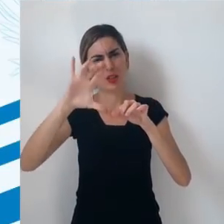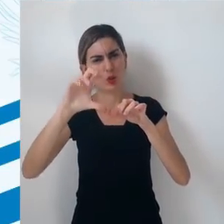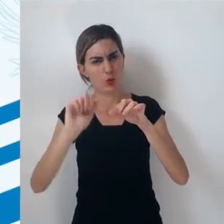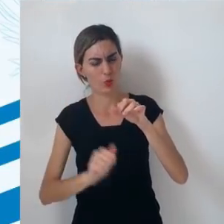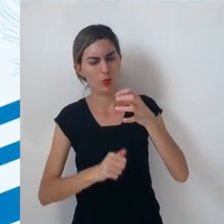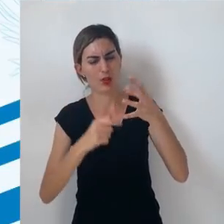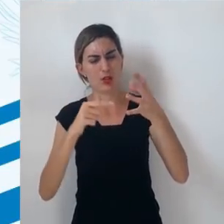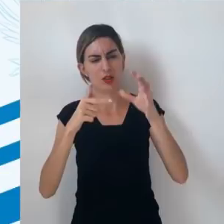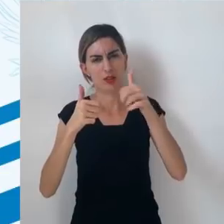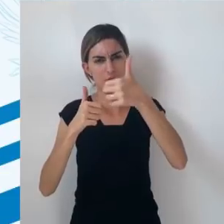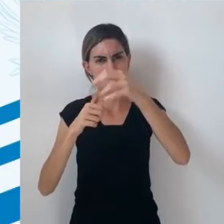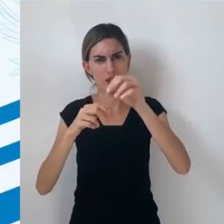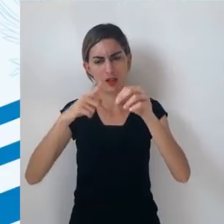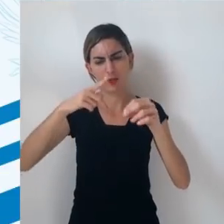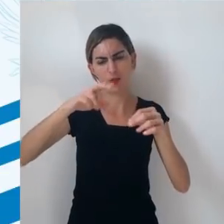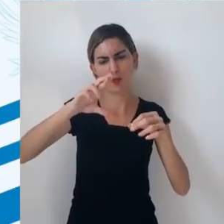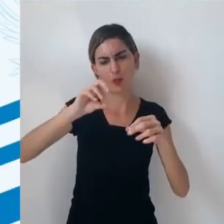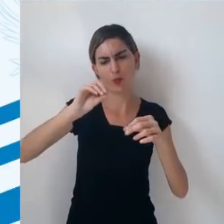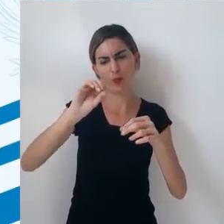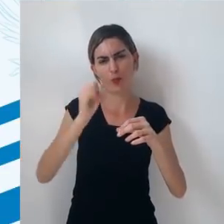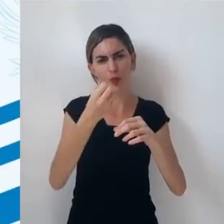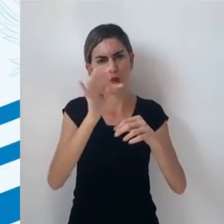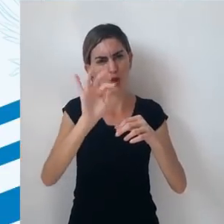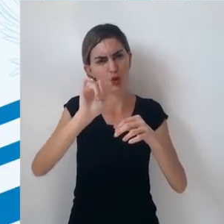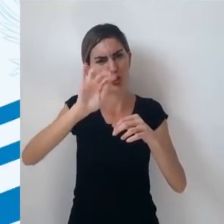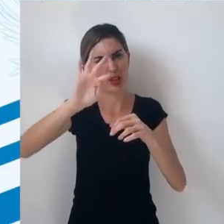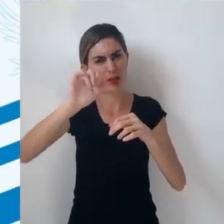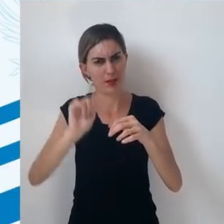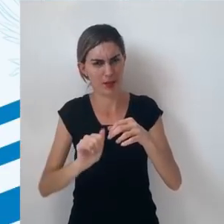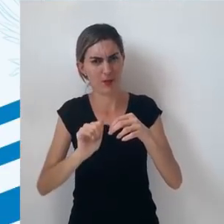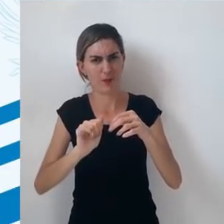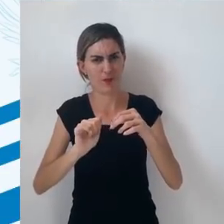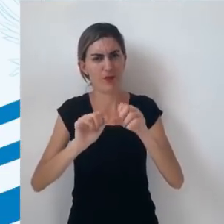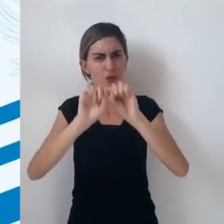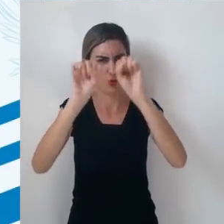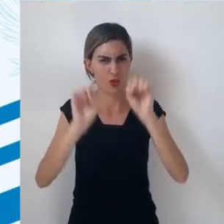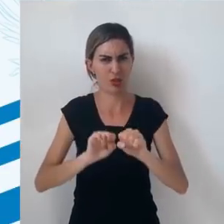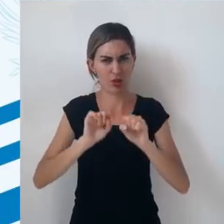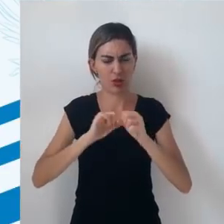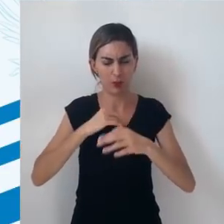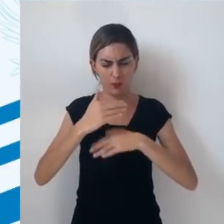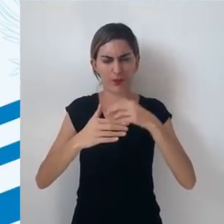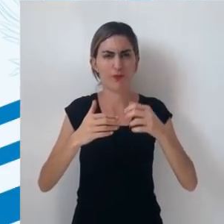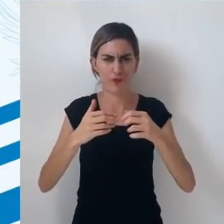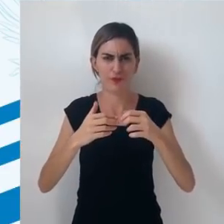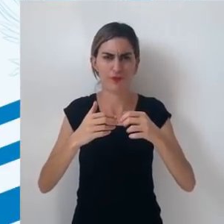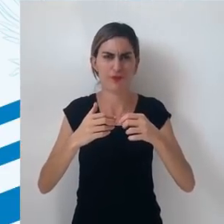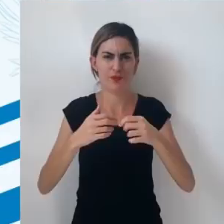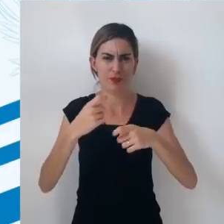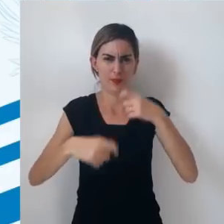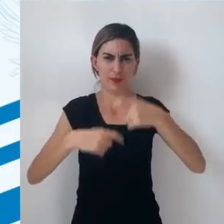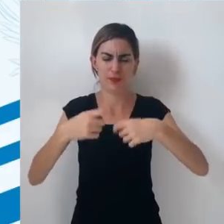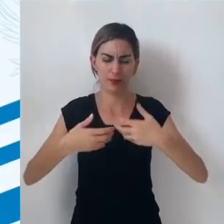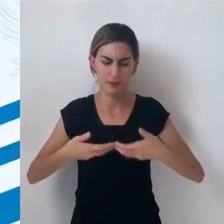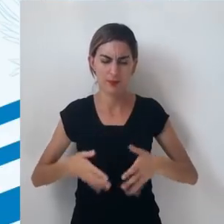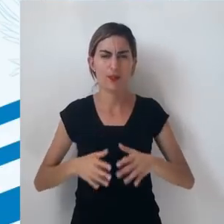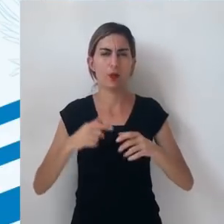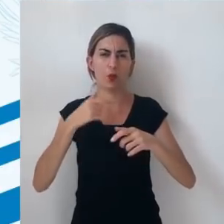no 10º, a próstata. No sistema reprodutor humano, o que a gente viu